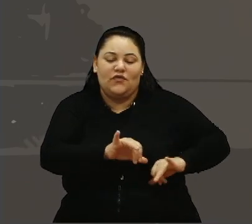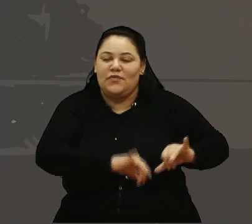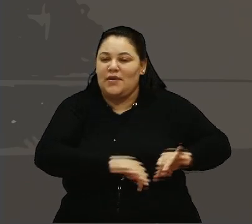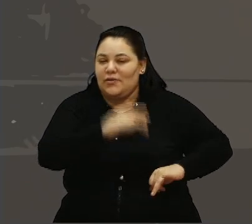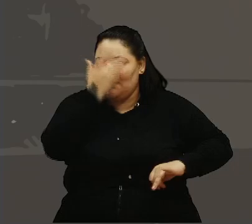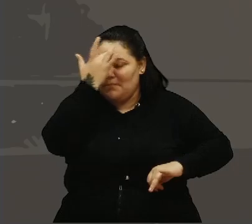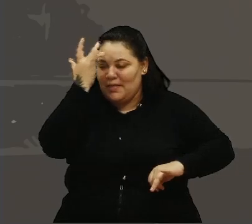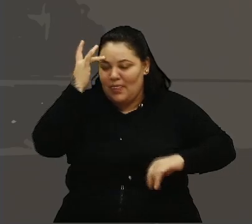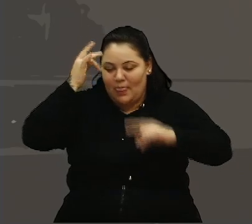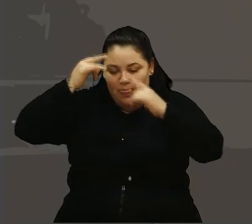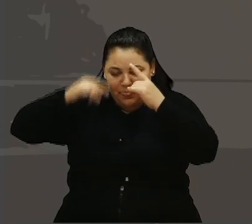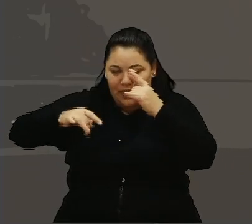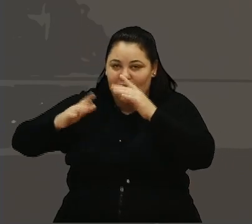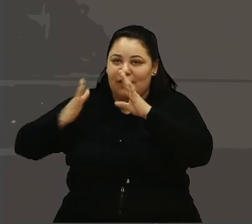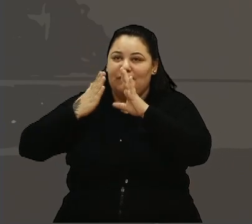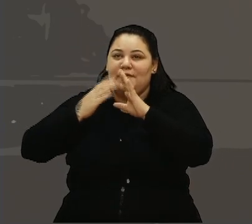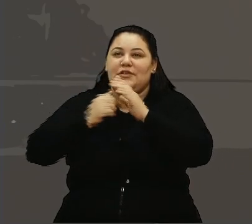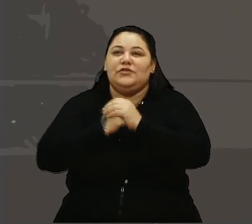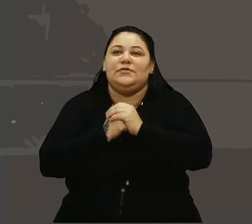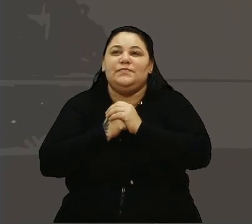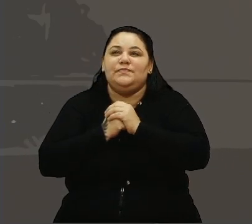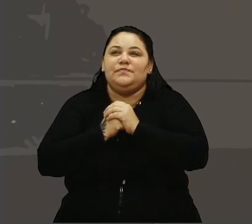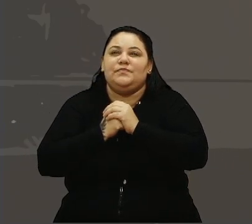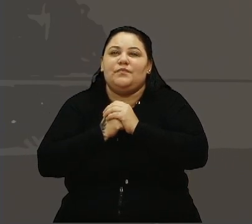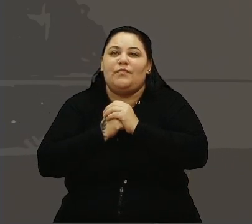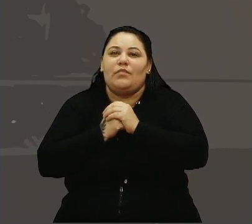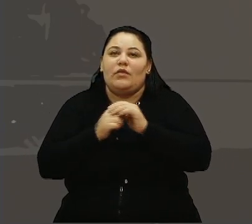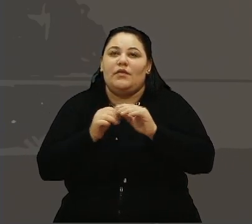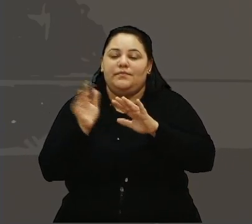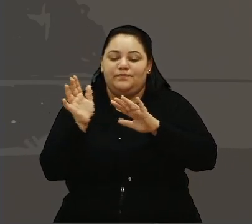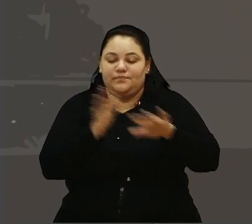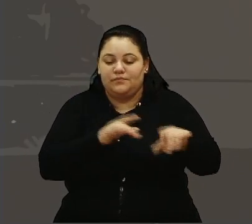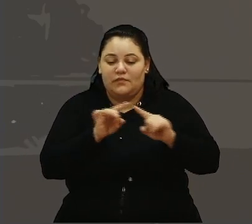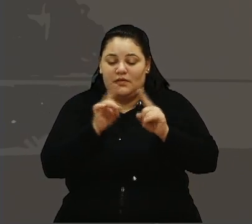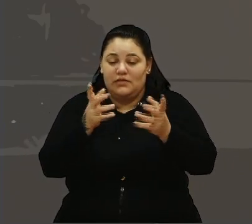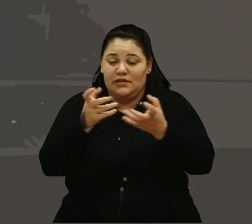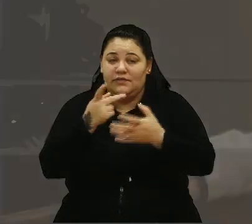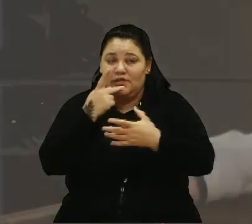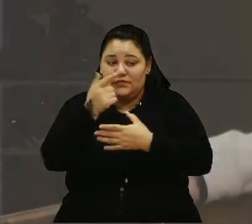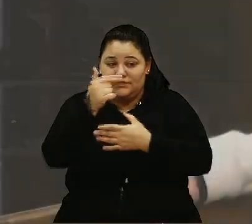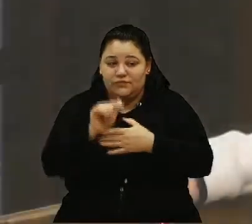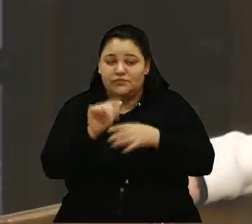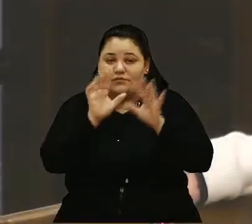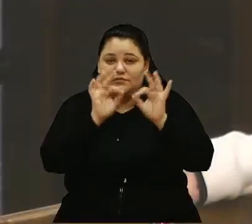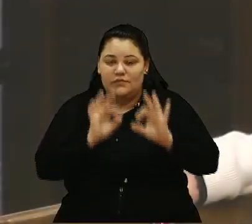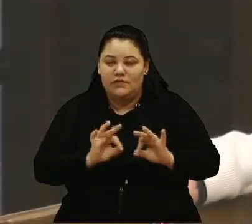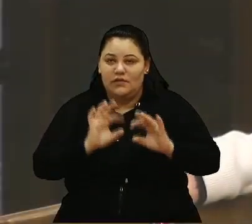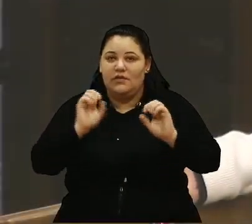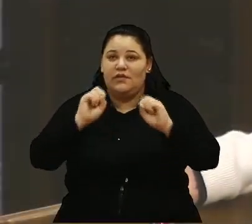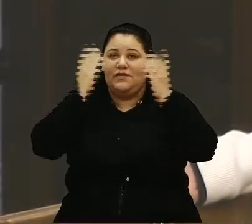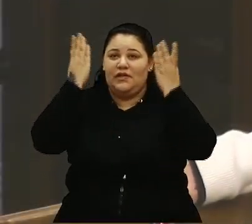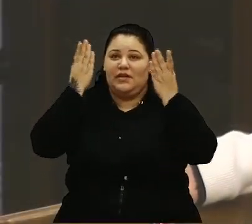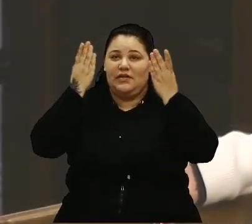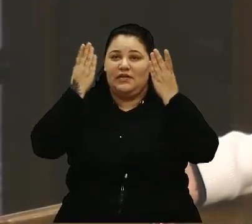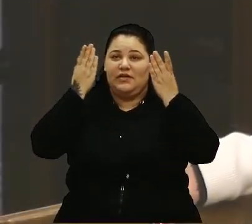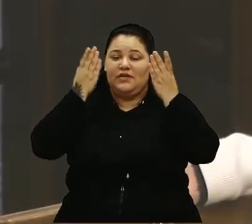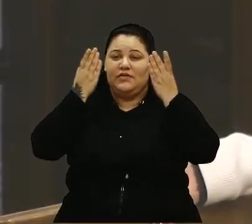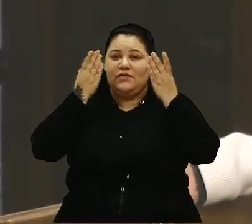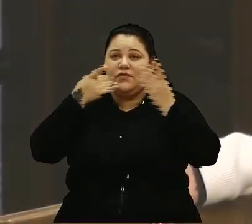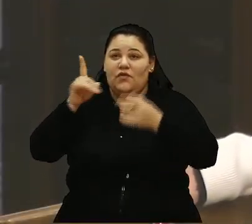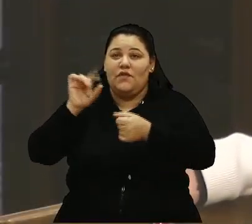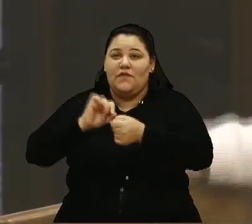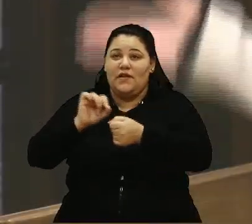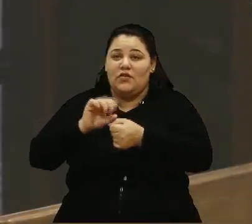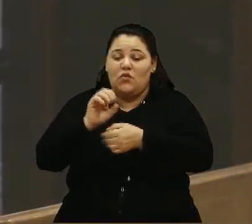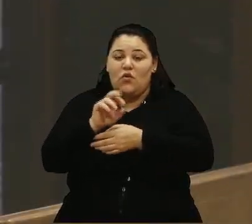esteja passando. Mas quero trazer aqui outro detalhe. O evento foi feito no Ordovás. E